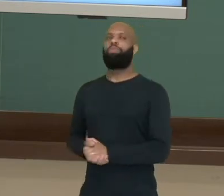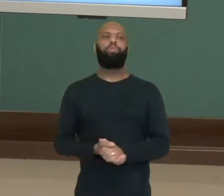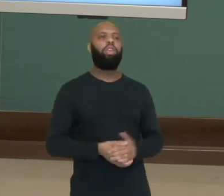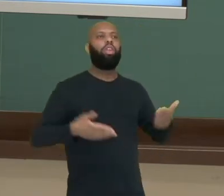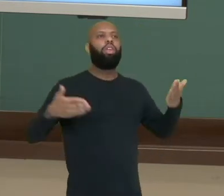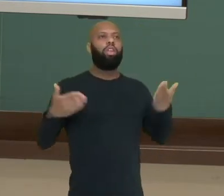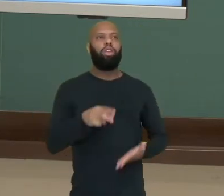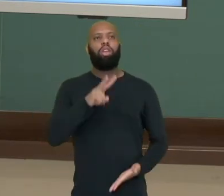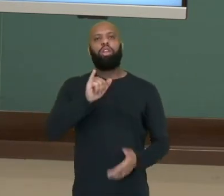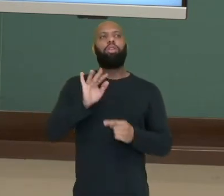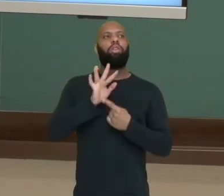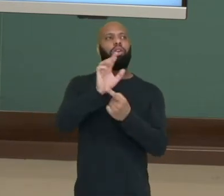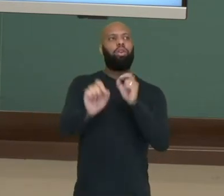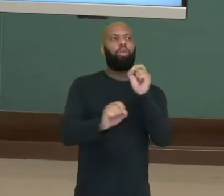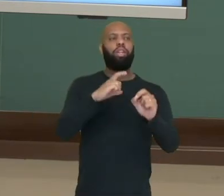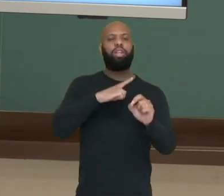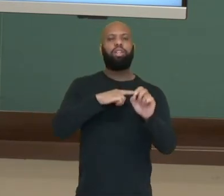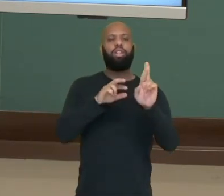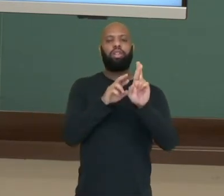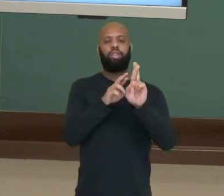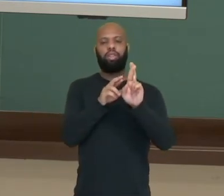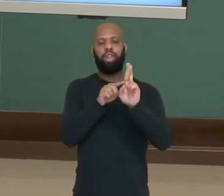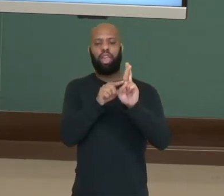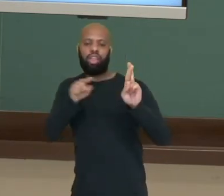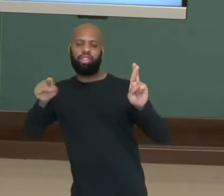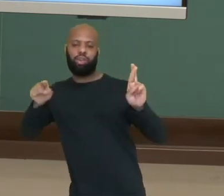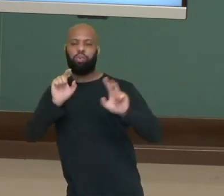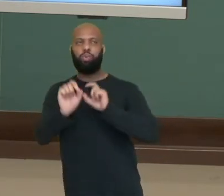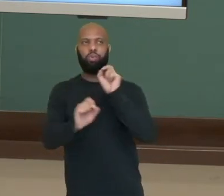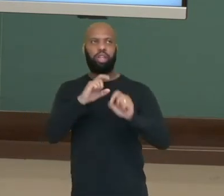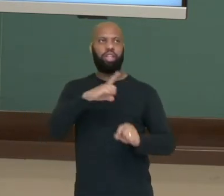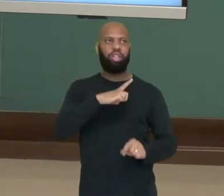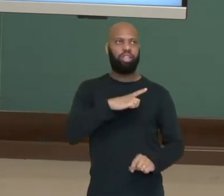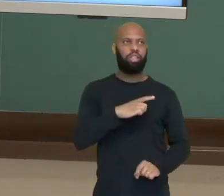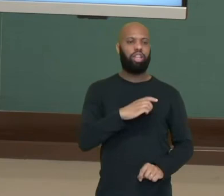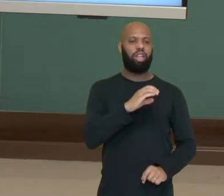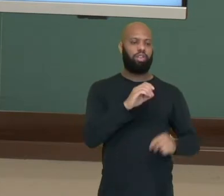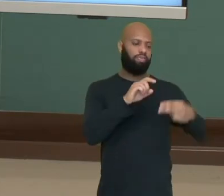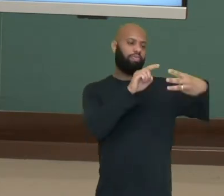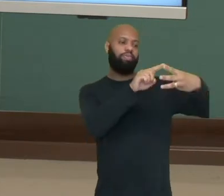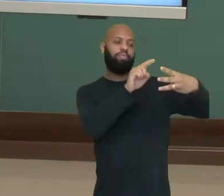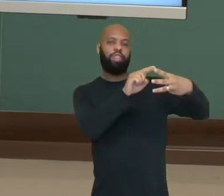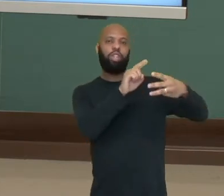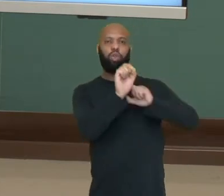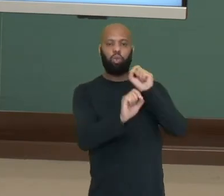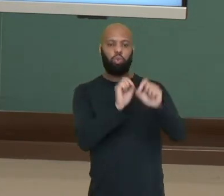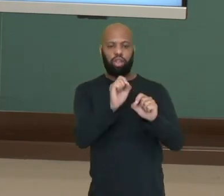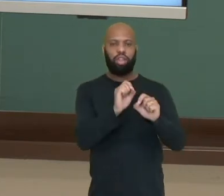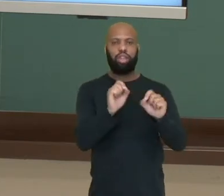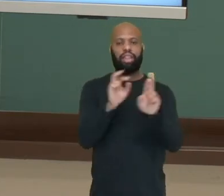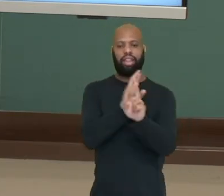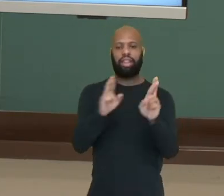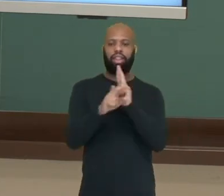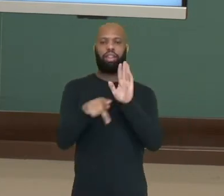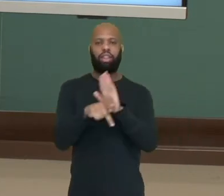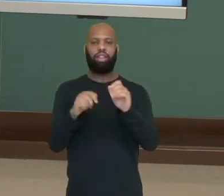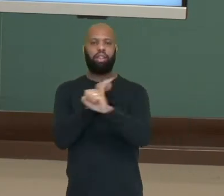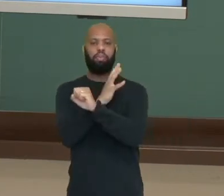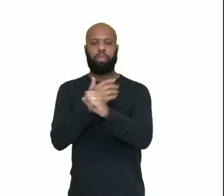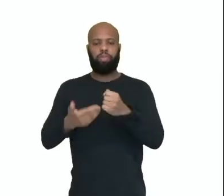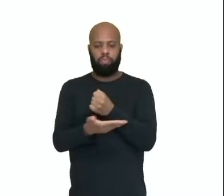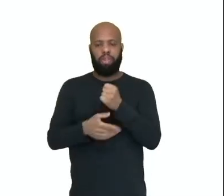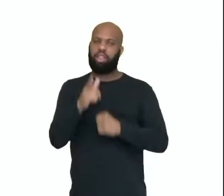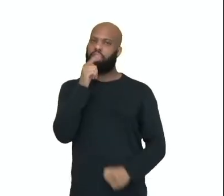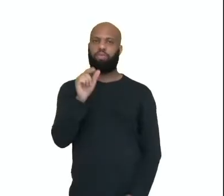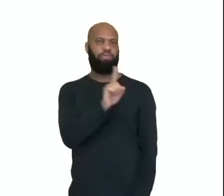Agora vamos falar um pouquinho das reações, então. Um óxido neutro, conforme a definição, não reage com ácidos, bases e